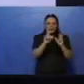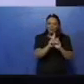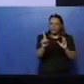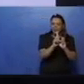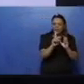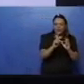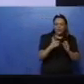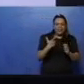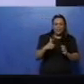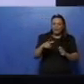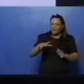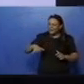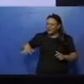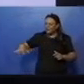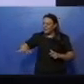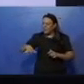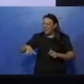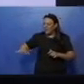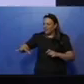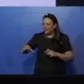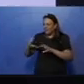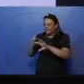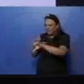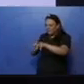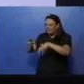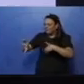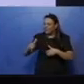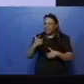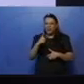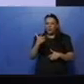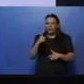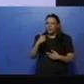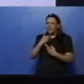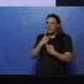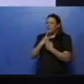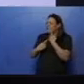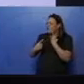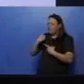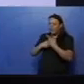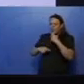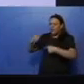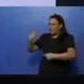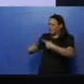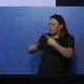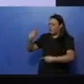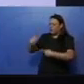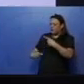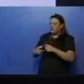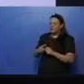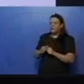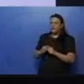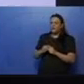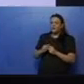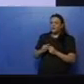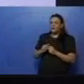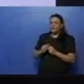há ambiente para isso. Não há vontade política para que